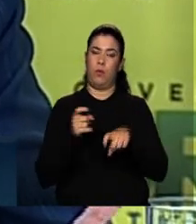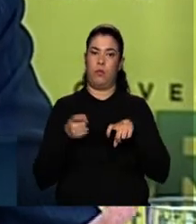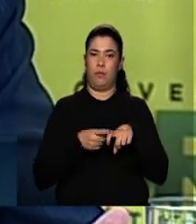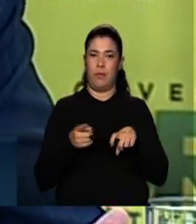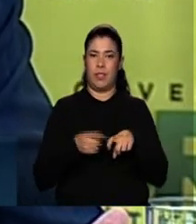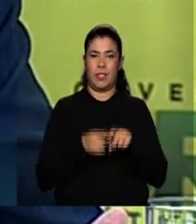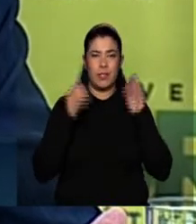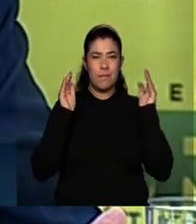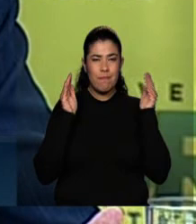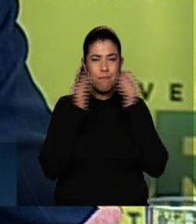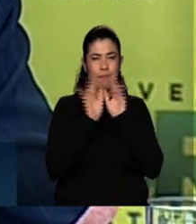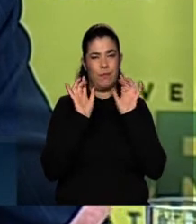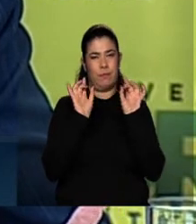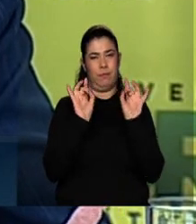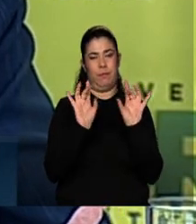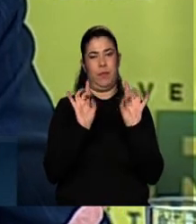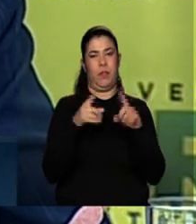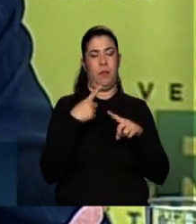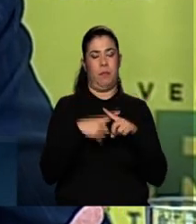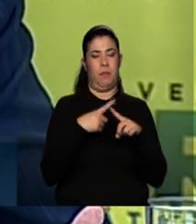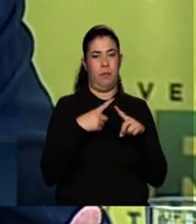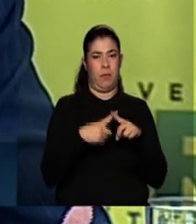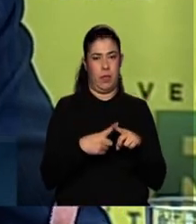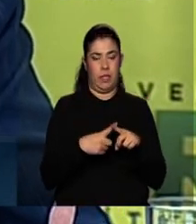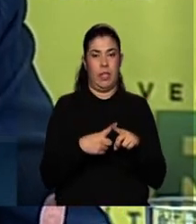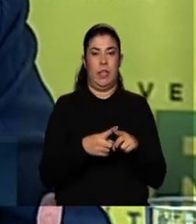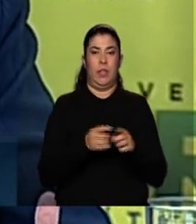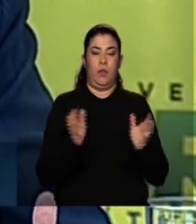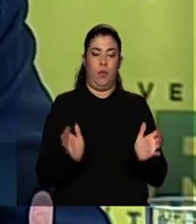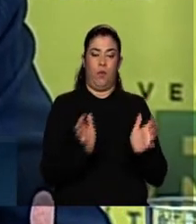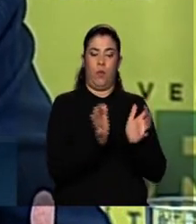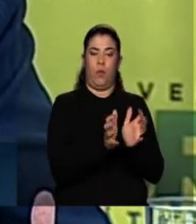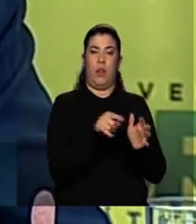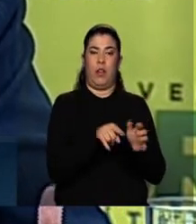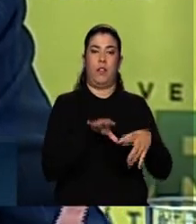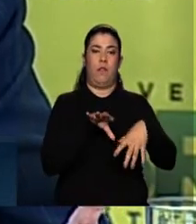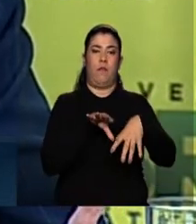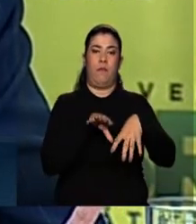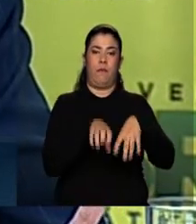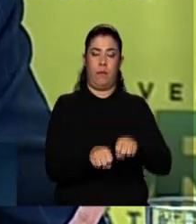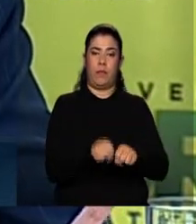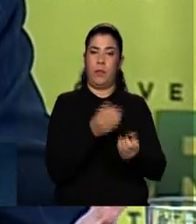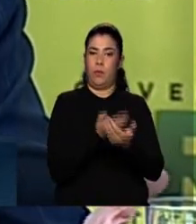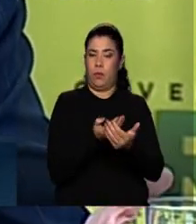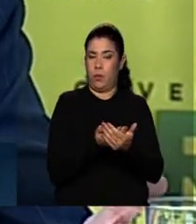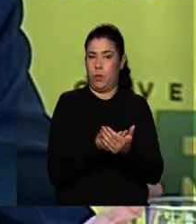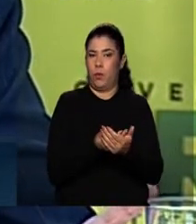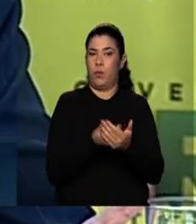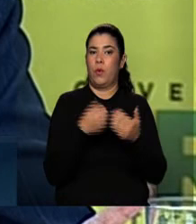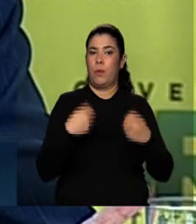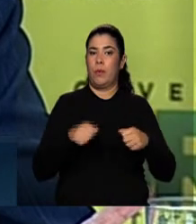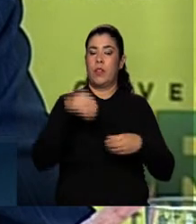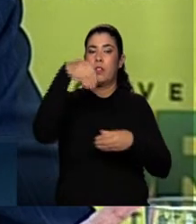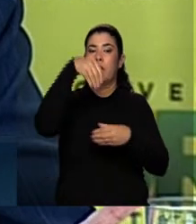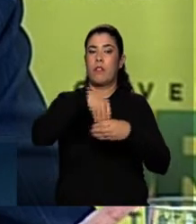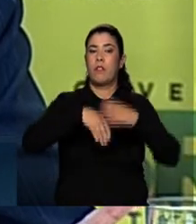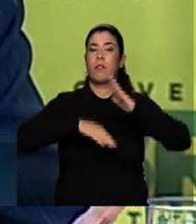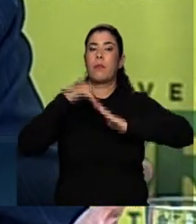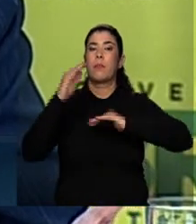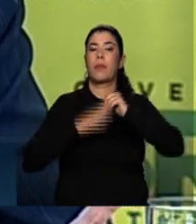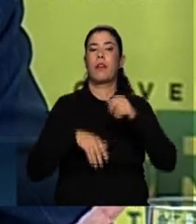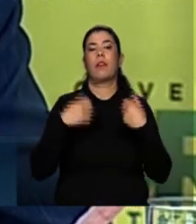característica muito peculiar, que uma parte muito importante da formação é num cenário de prática.